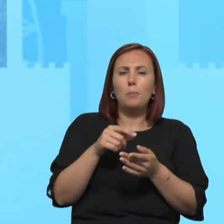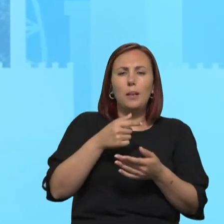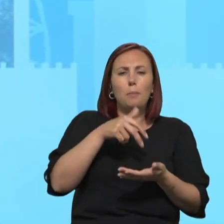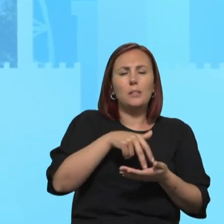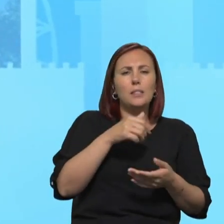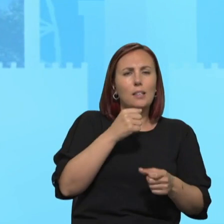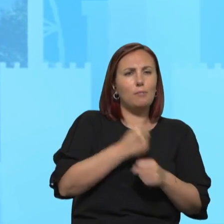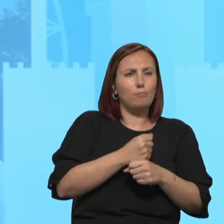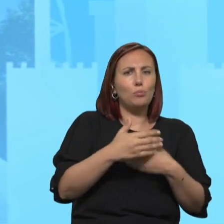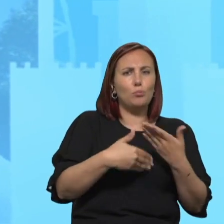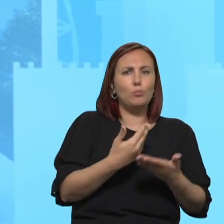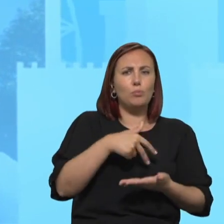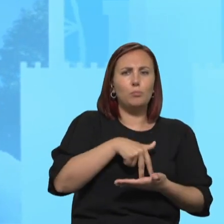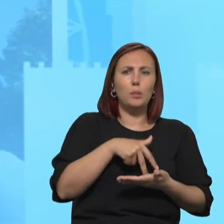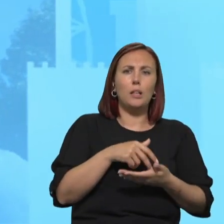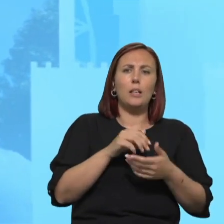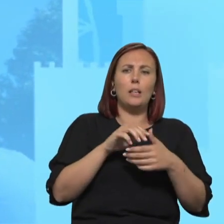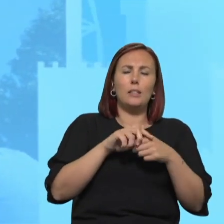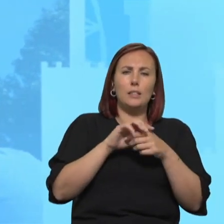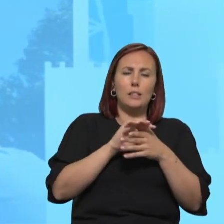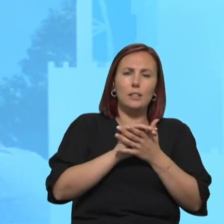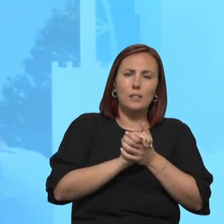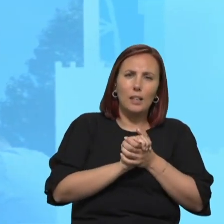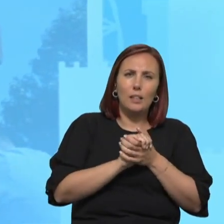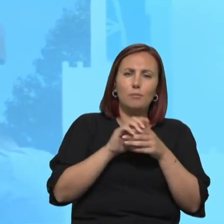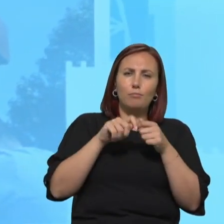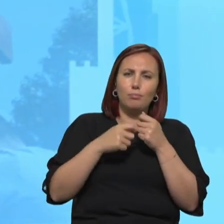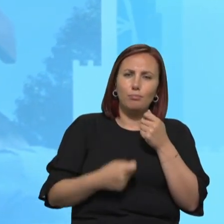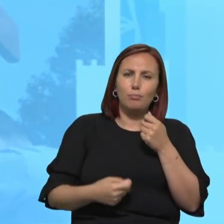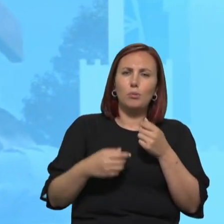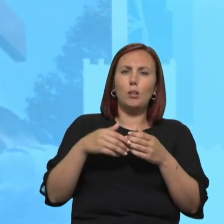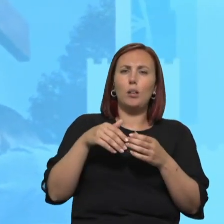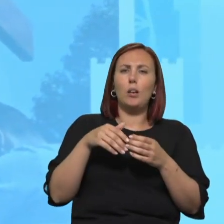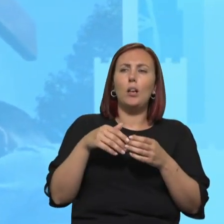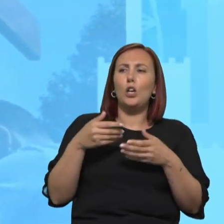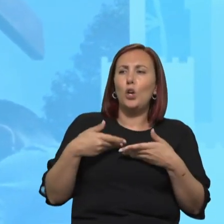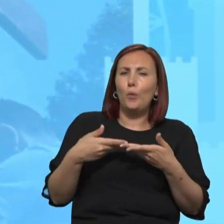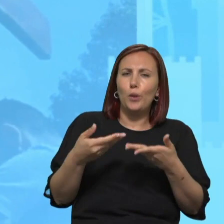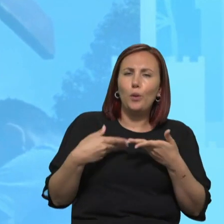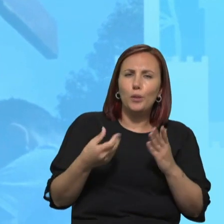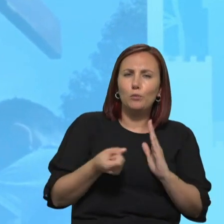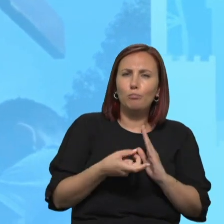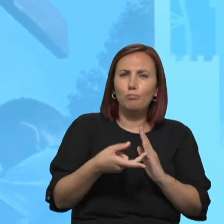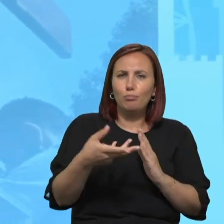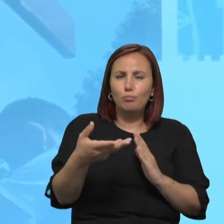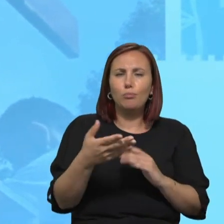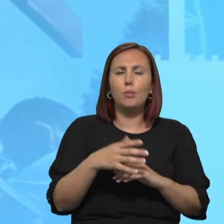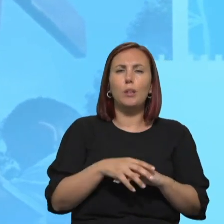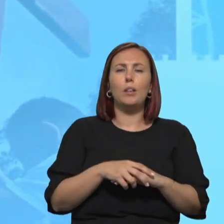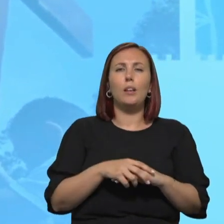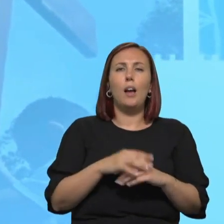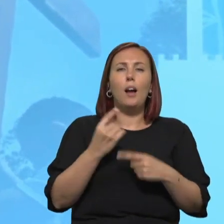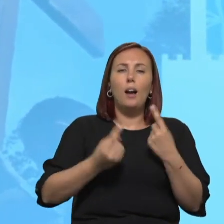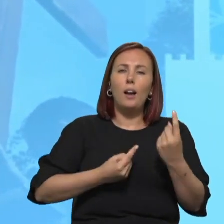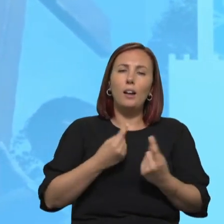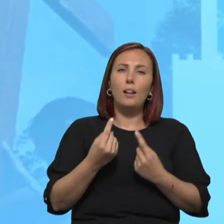nível de pregações no interior, onde é convidado a estar. É alguém